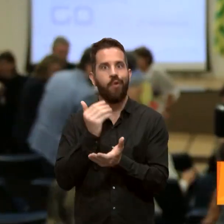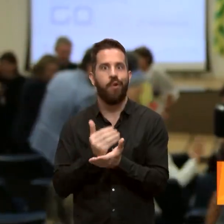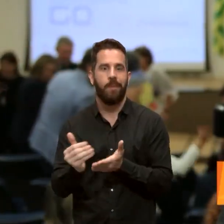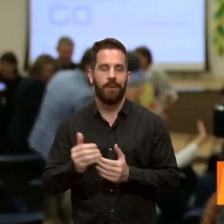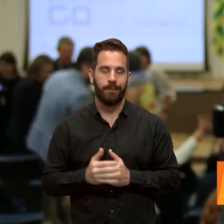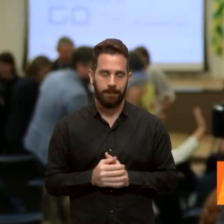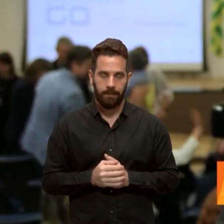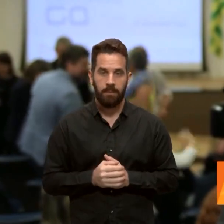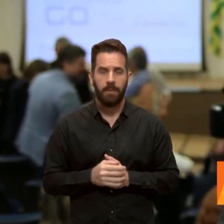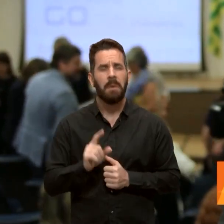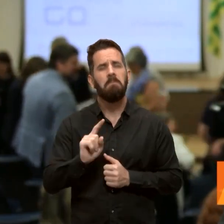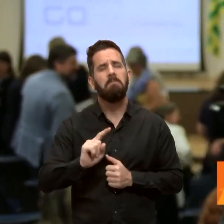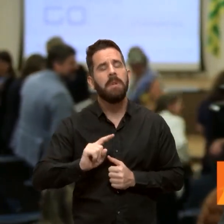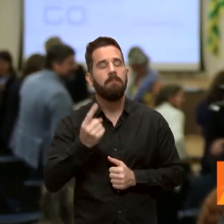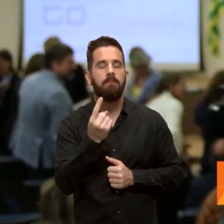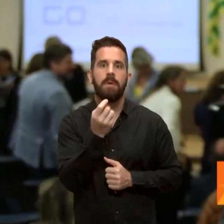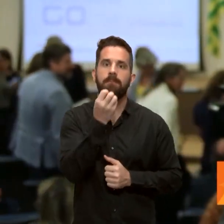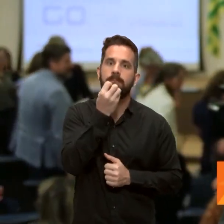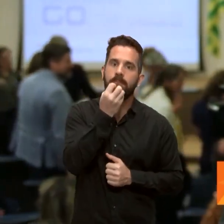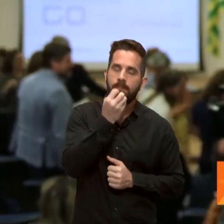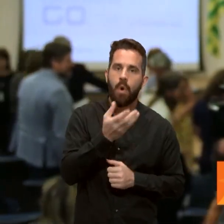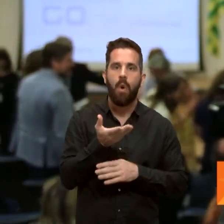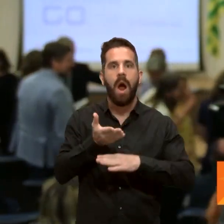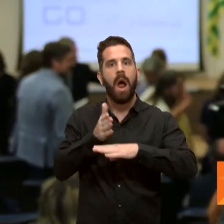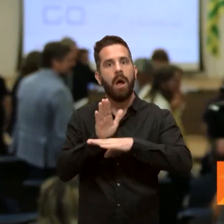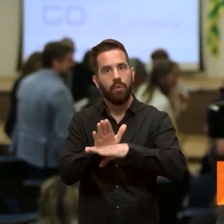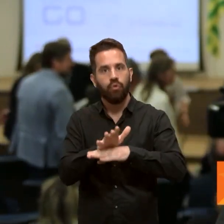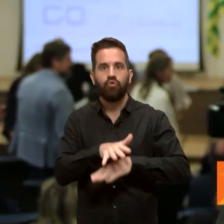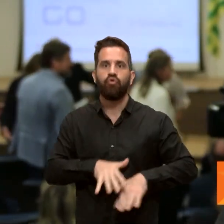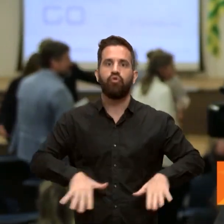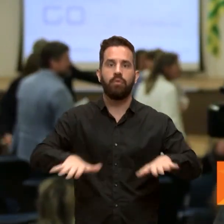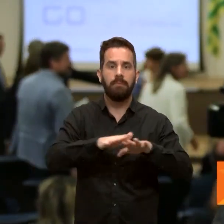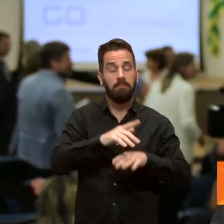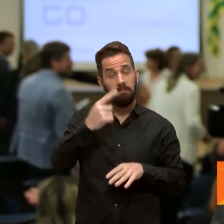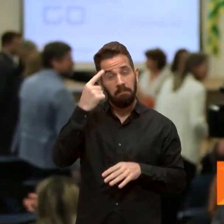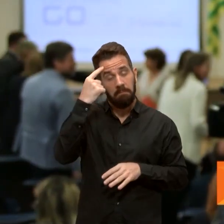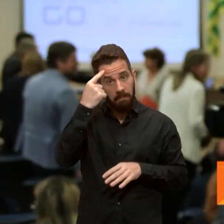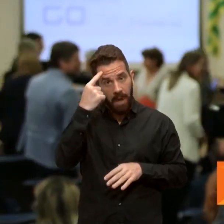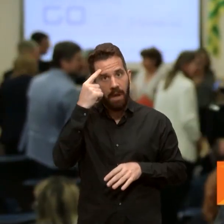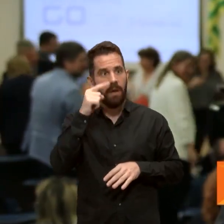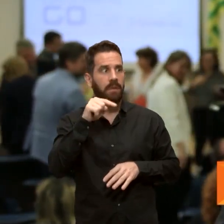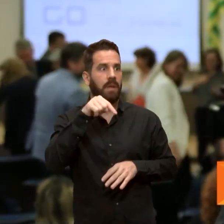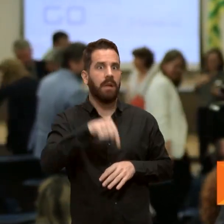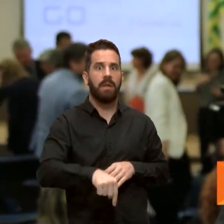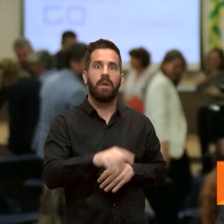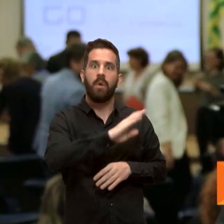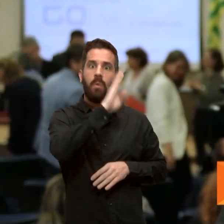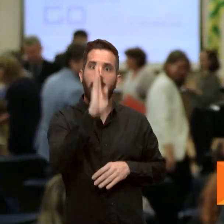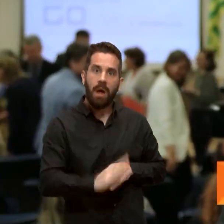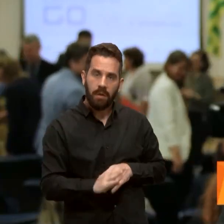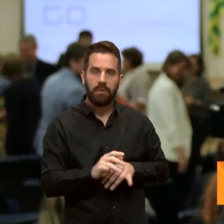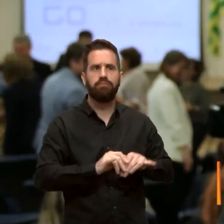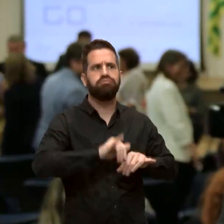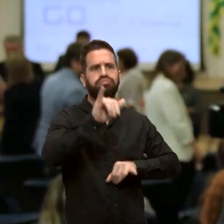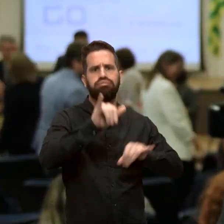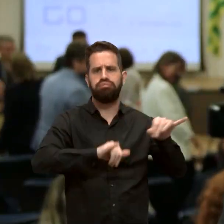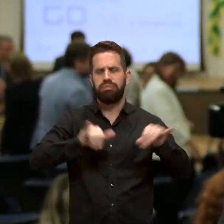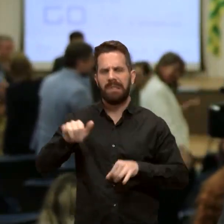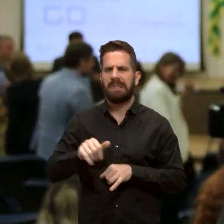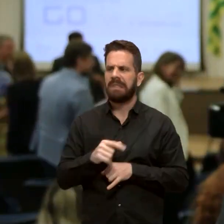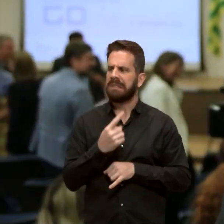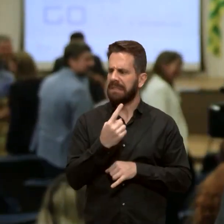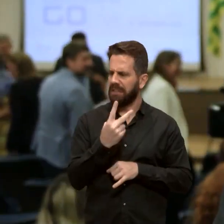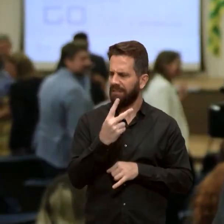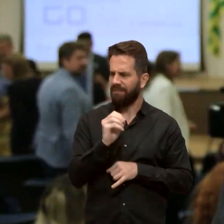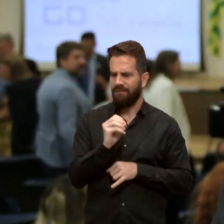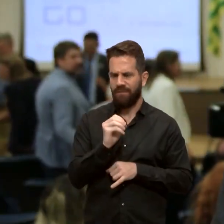é se você pensa em todos os voos só aqui em Brasil, são 120